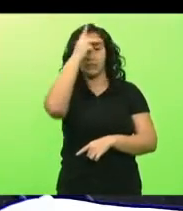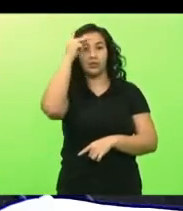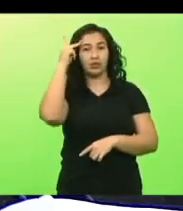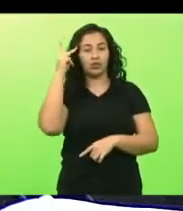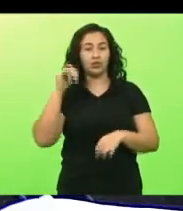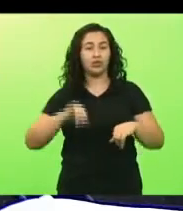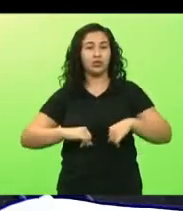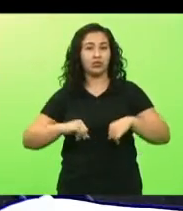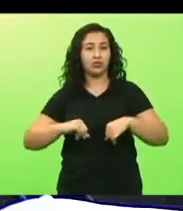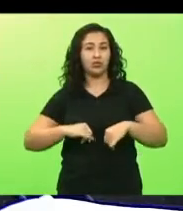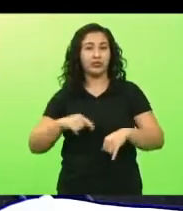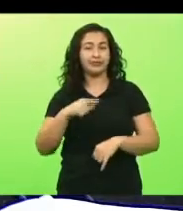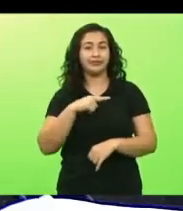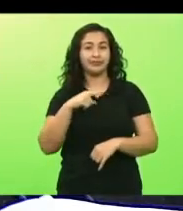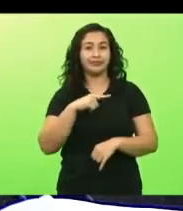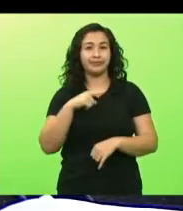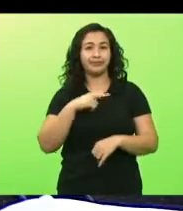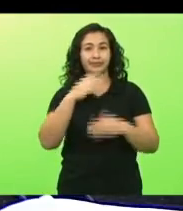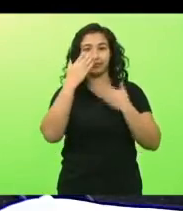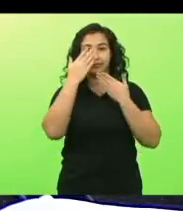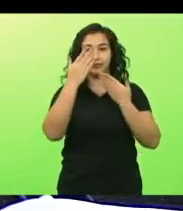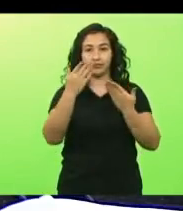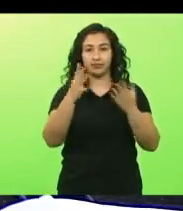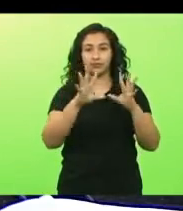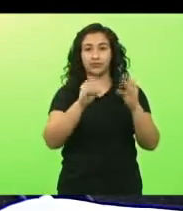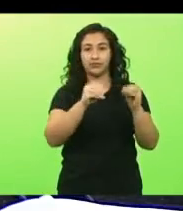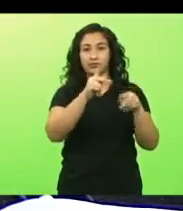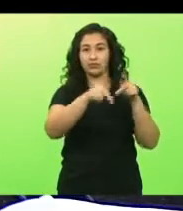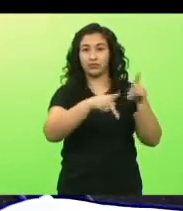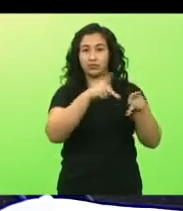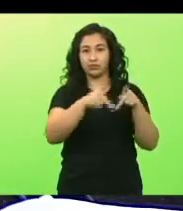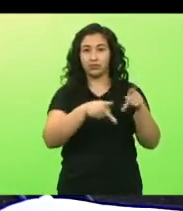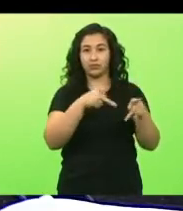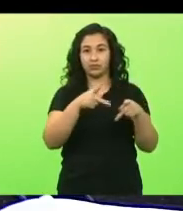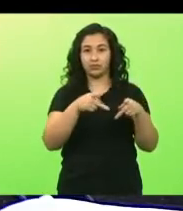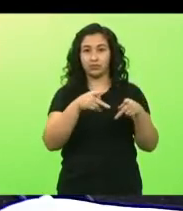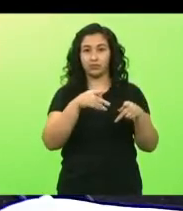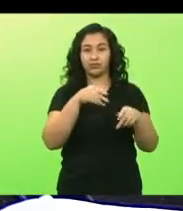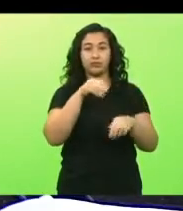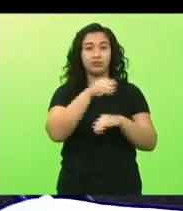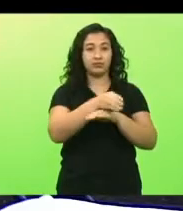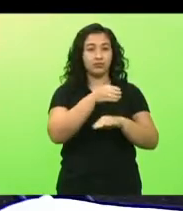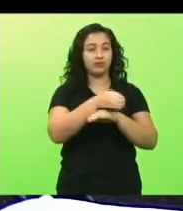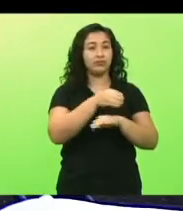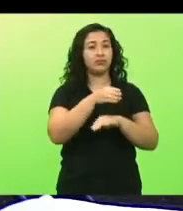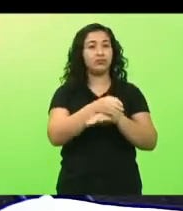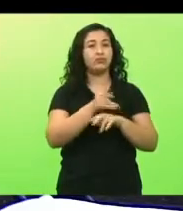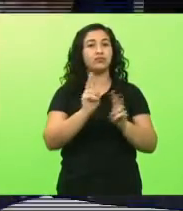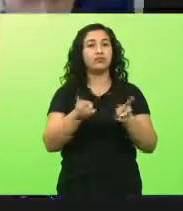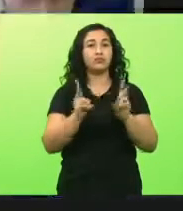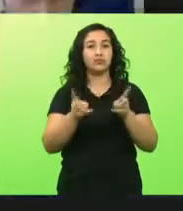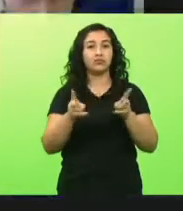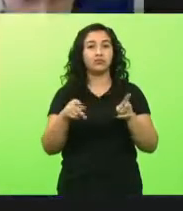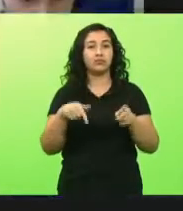quero agradecer ao Wesley, todos os moradores de Barra do Sul, por participarem efetivamente do nosso mandato aqui na